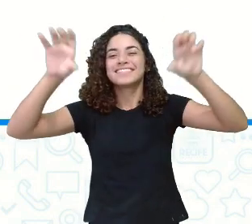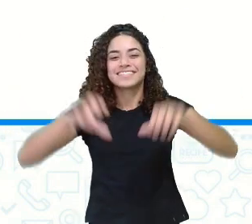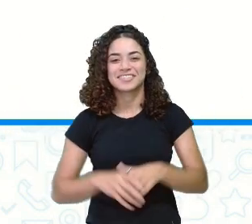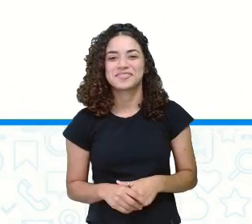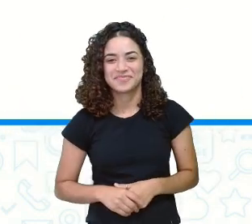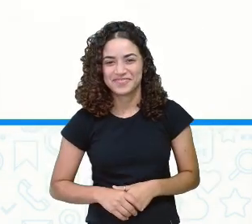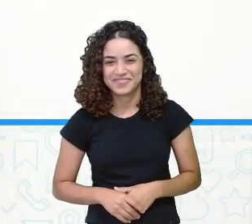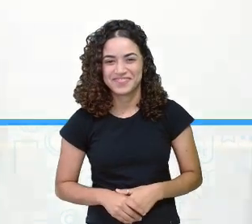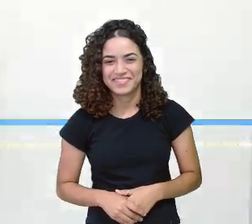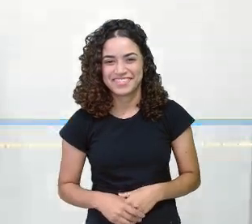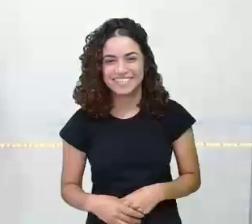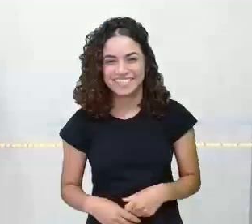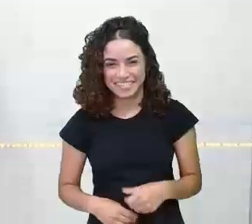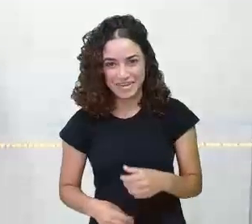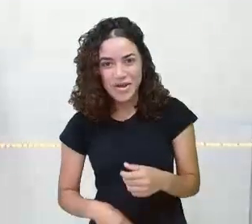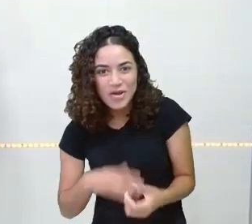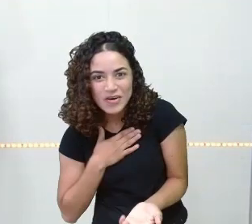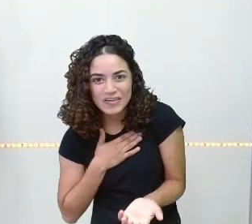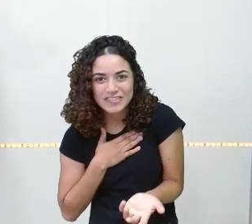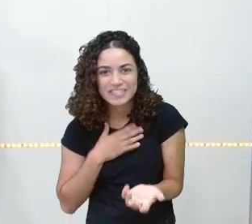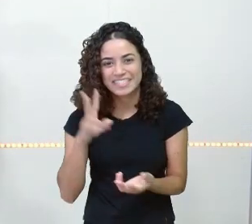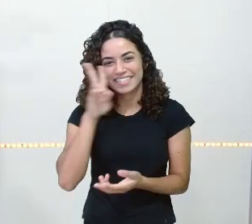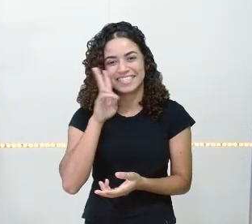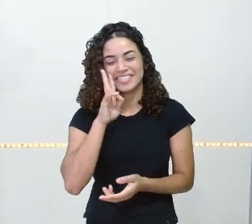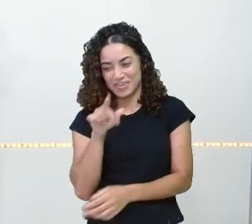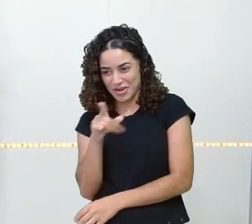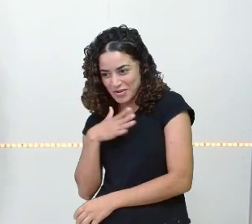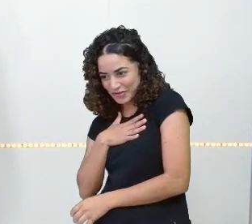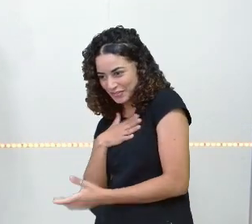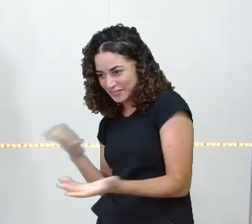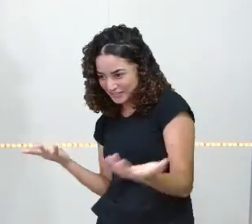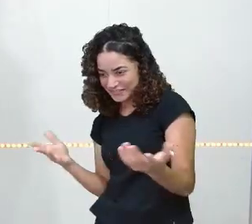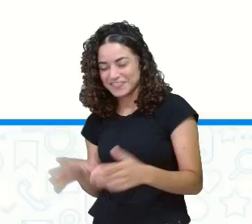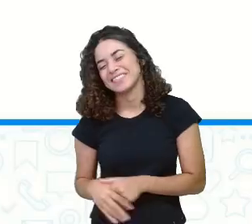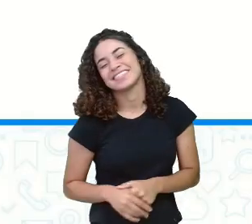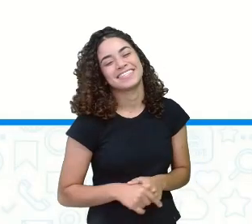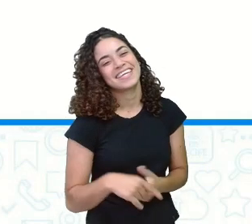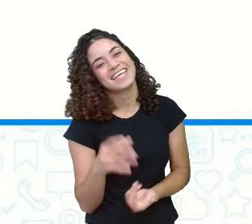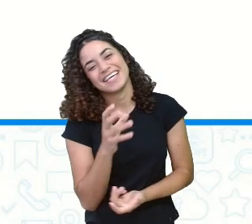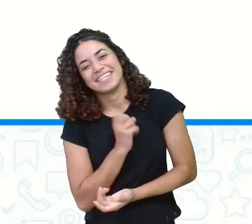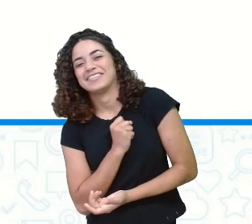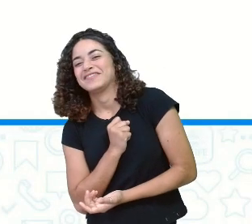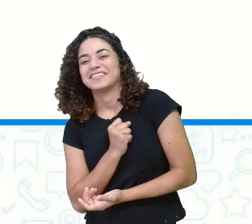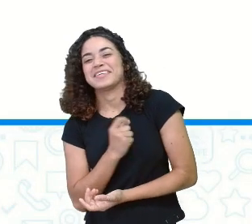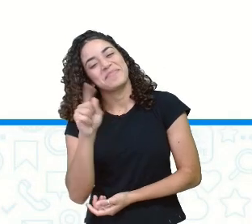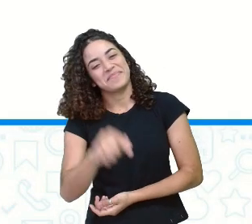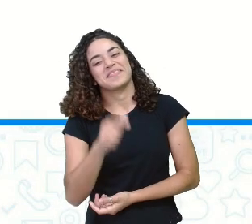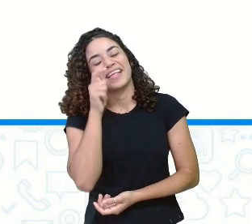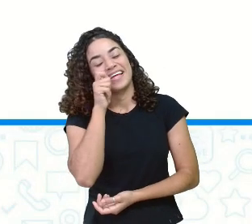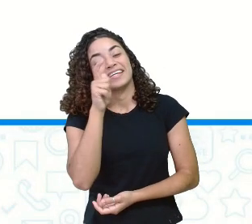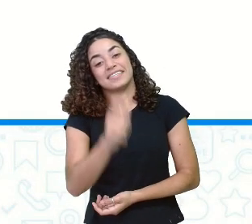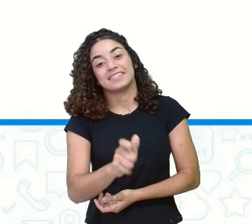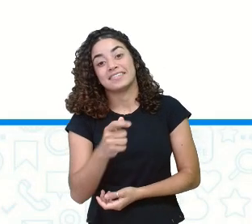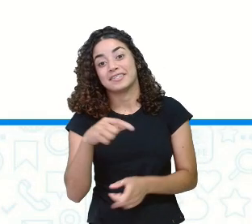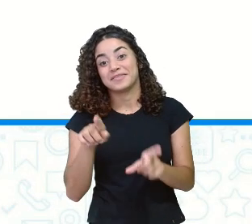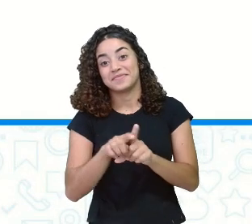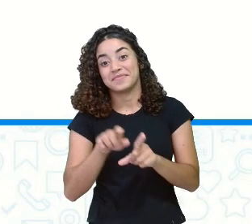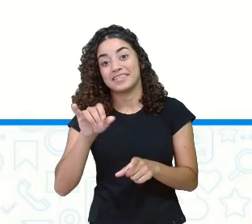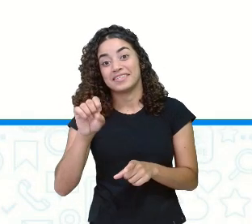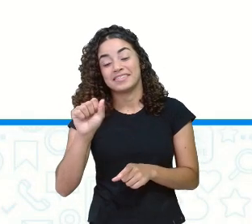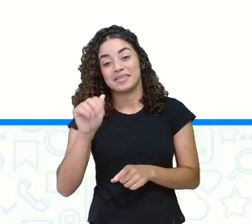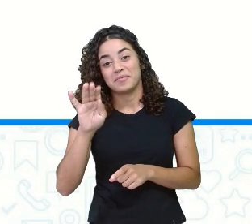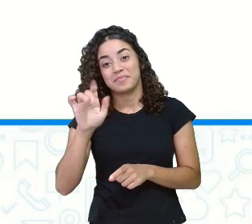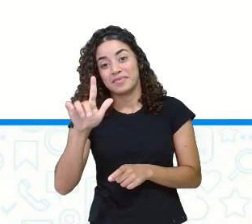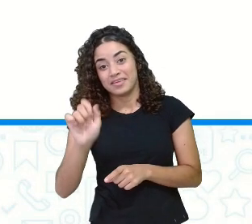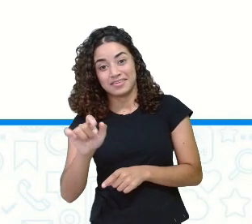gente? Gostaram da história? Professora Kátia, você gostou da história? Gostei sim, muito interessante. E Isabela está aqui dizendo que ela também